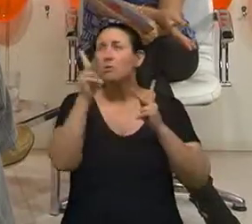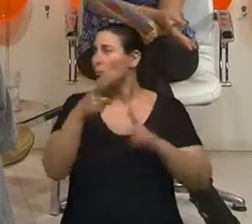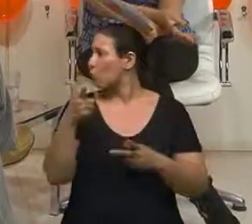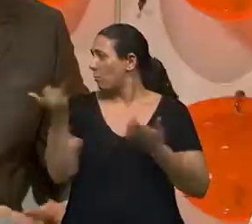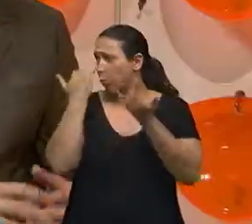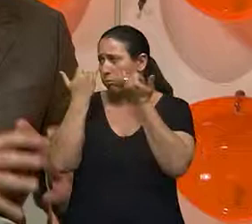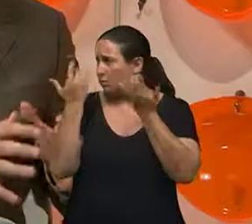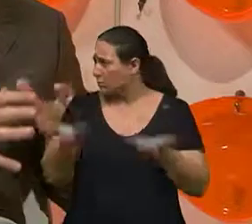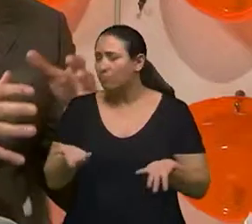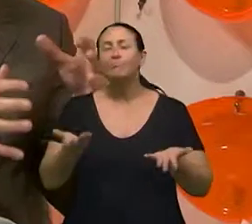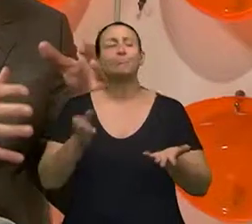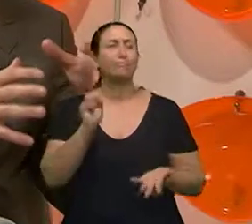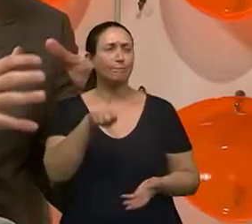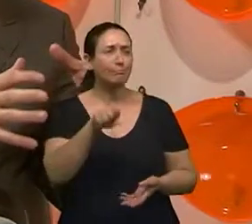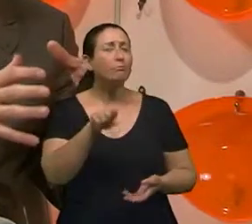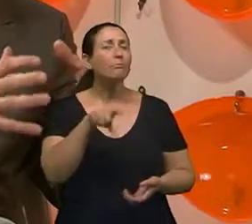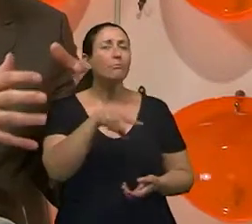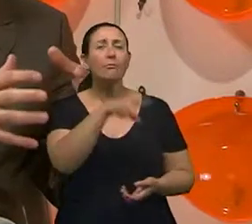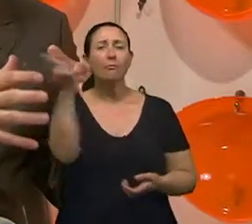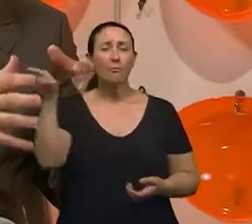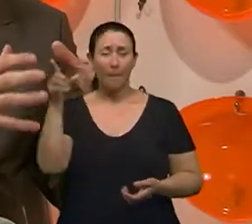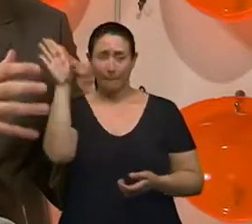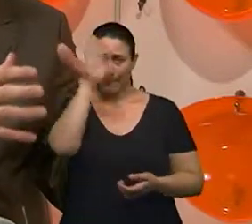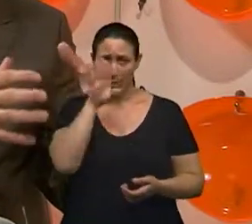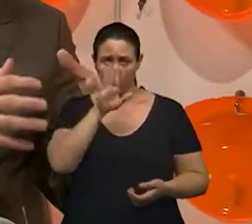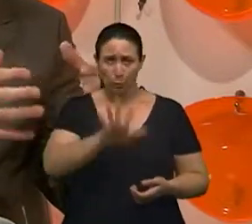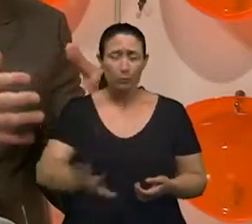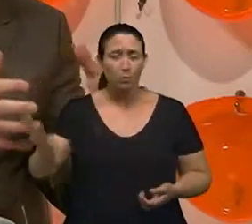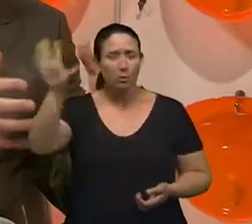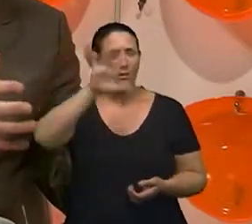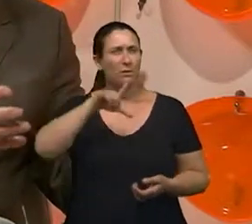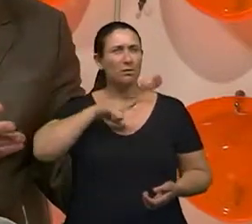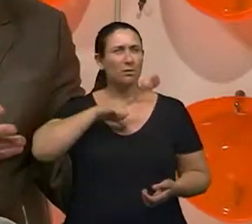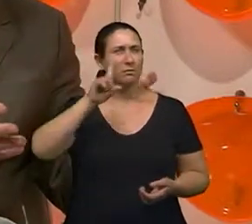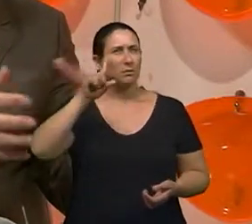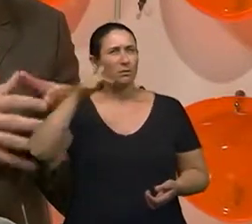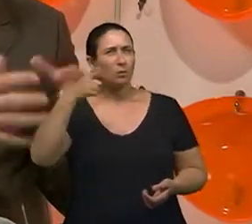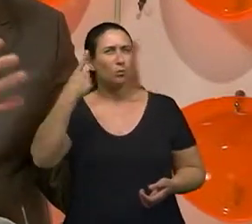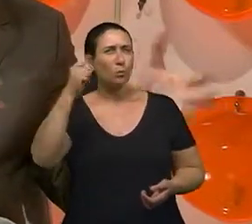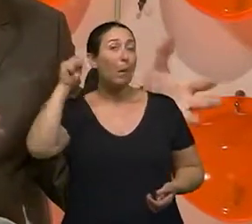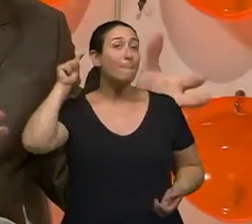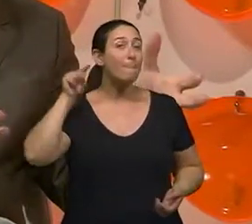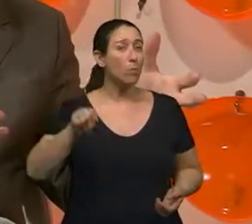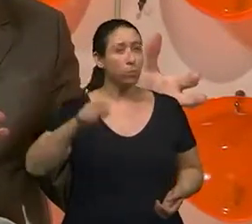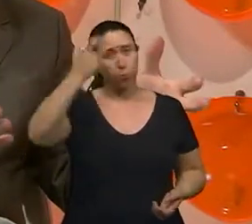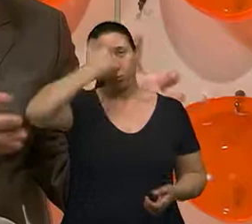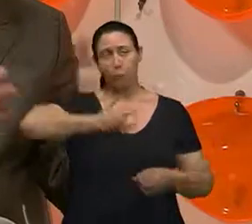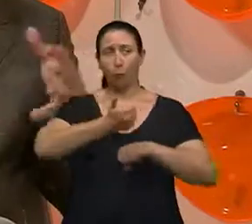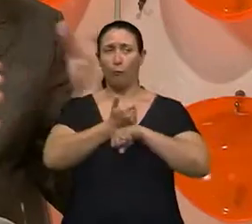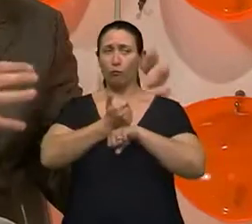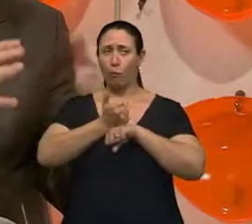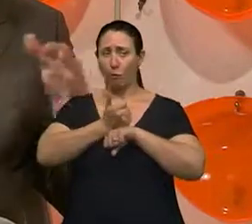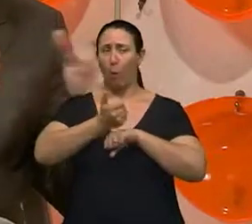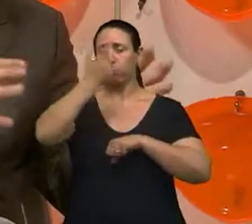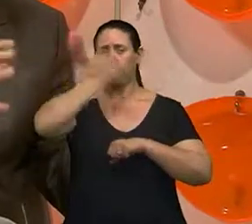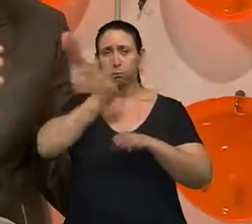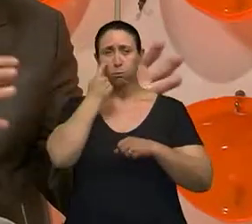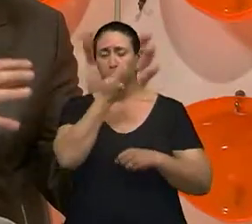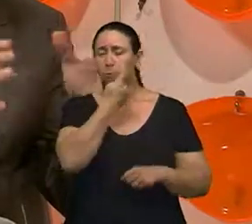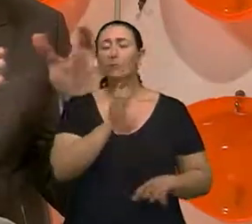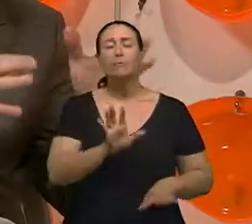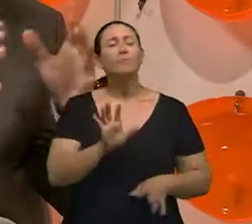Não é. Hoje no Brasil nós somos 17, quase 18 mil oftalmologistas espalhados no Brasil inteiro. Evidente que